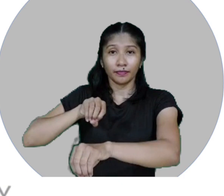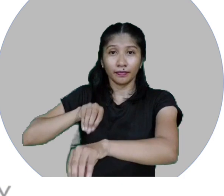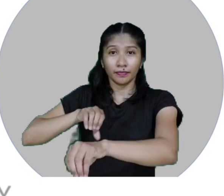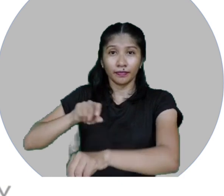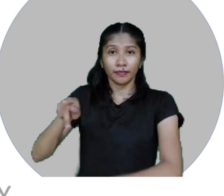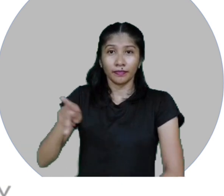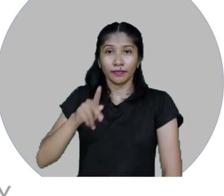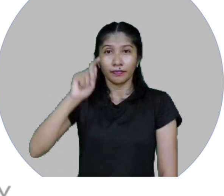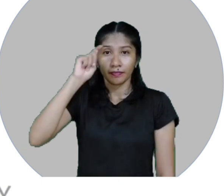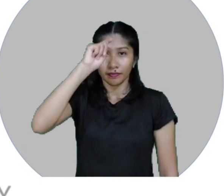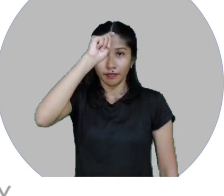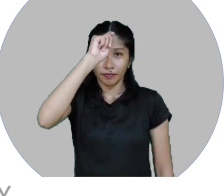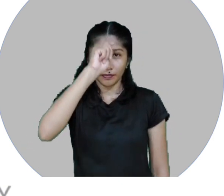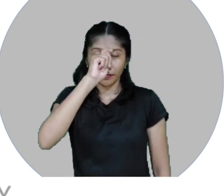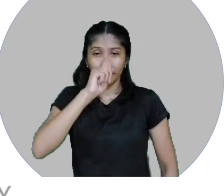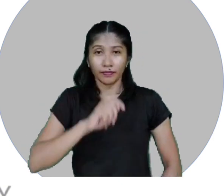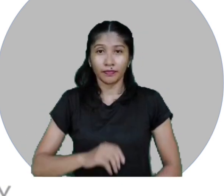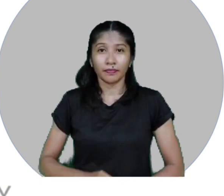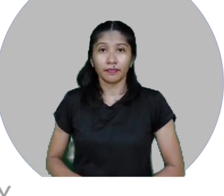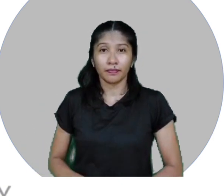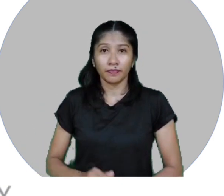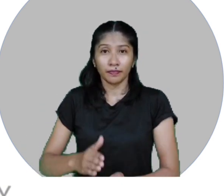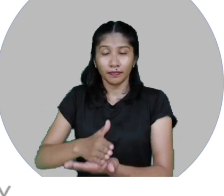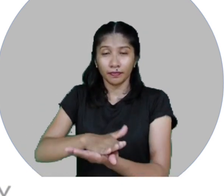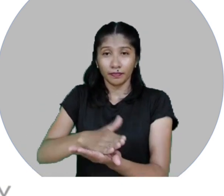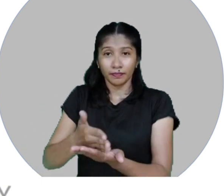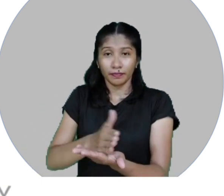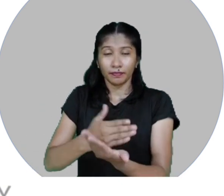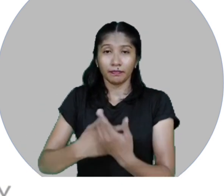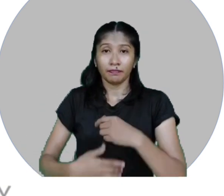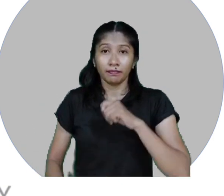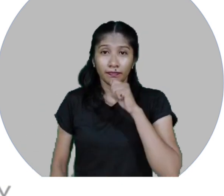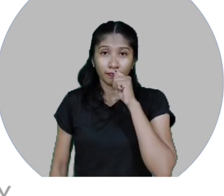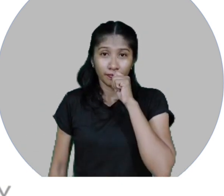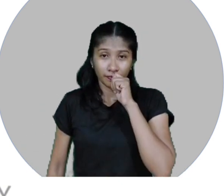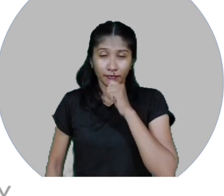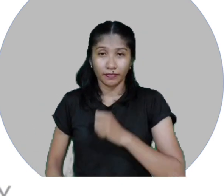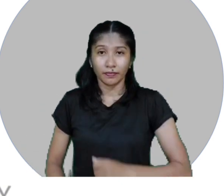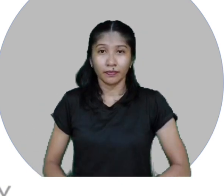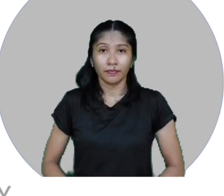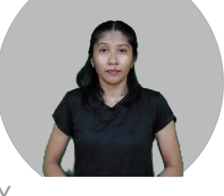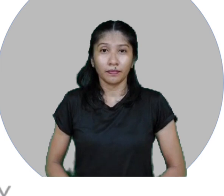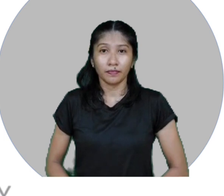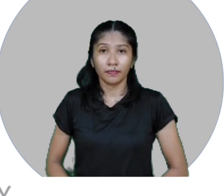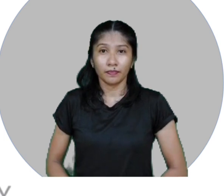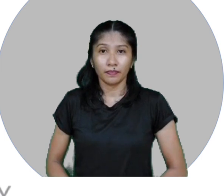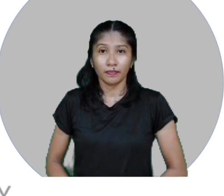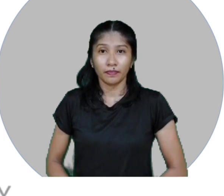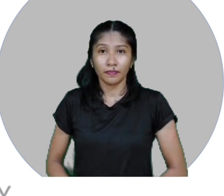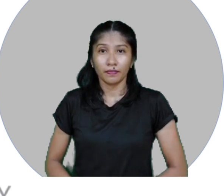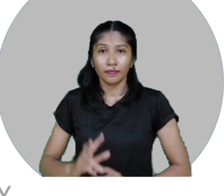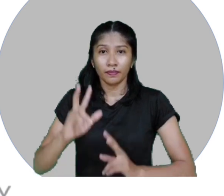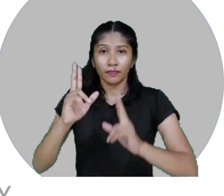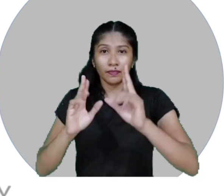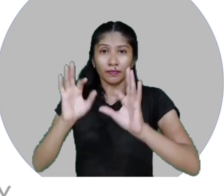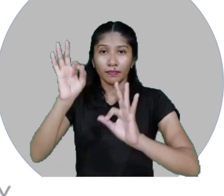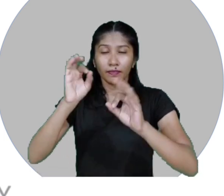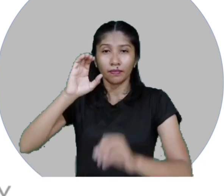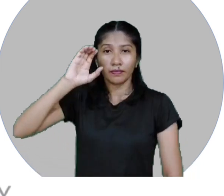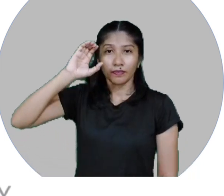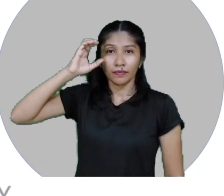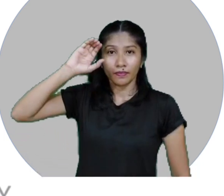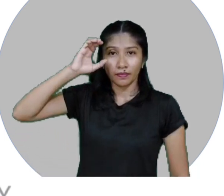Grisosti, interpretado por Antoniele Andrade da Silva, editado por Carlos Eduardo da Silva Sichan